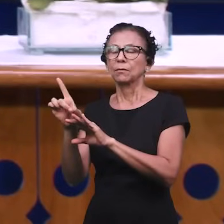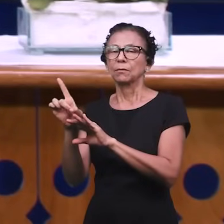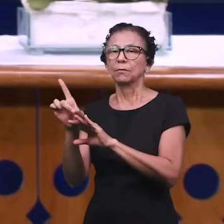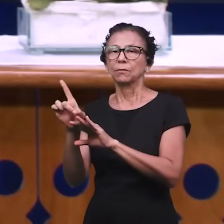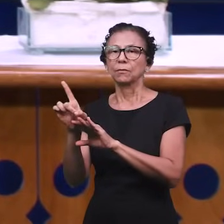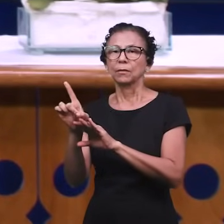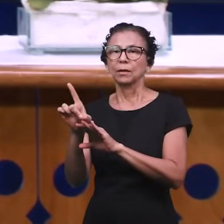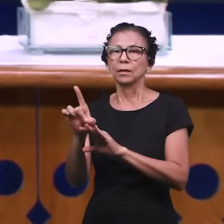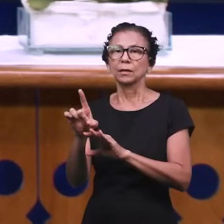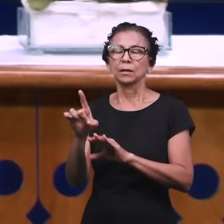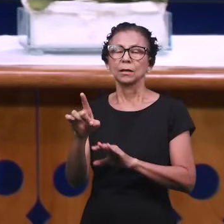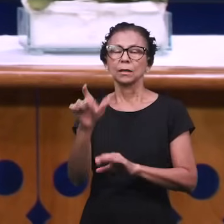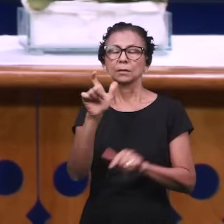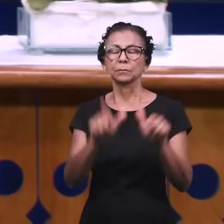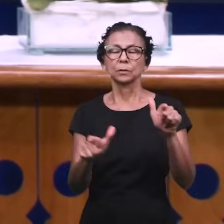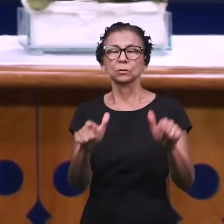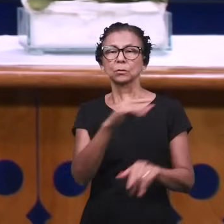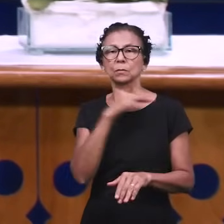que